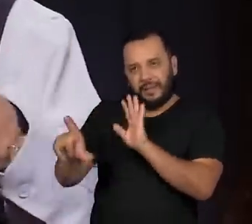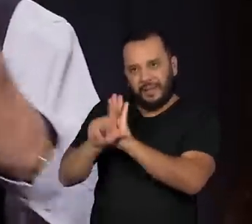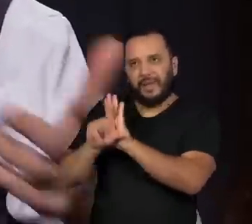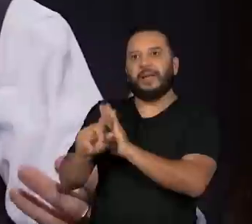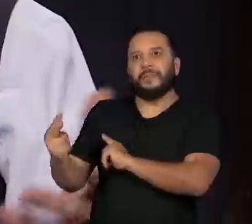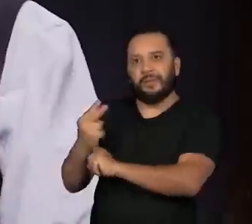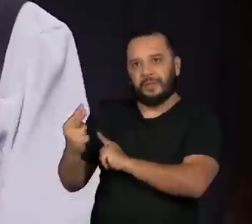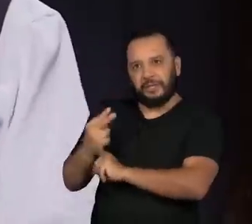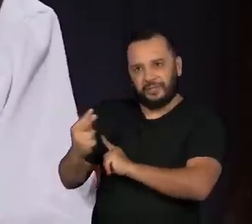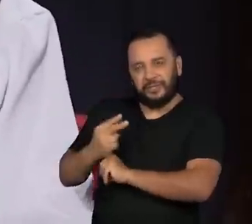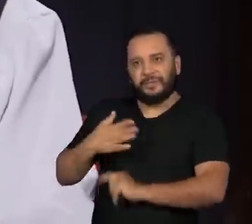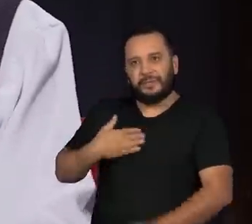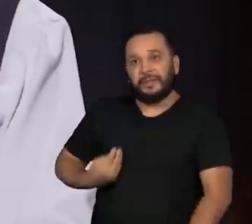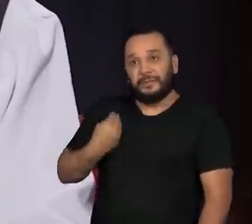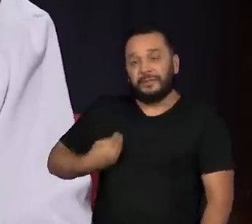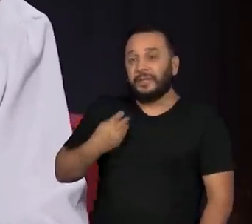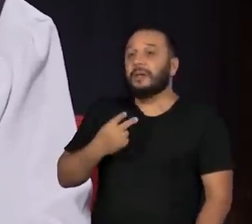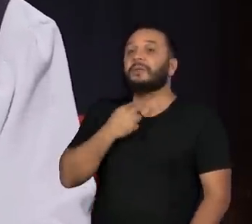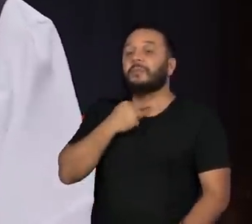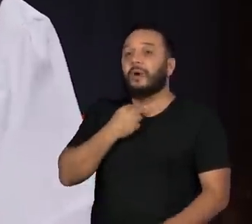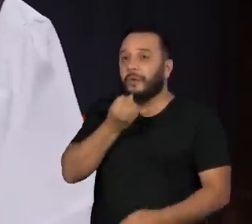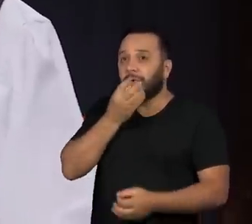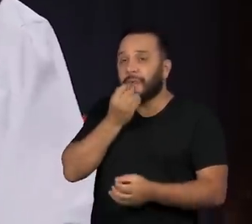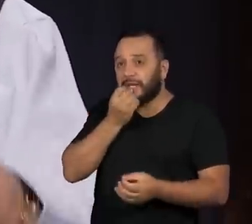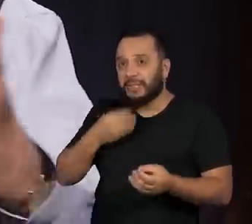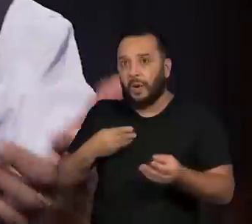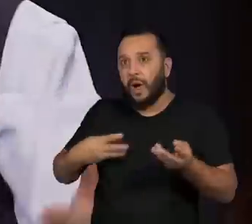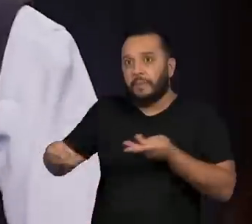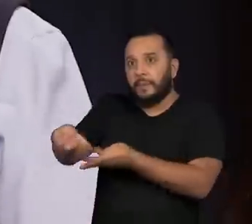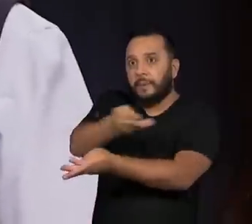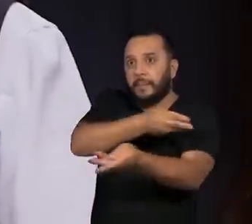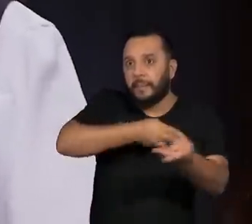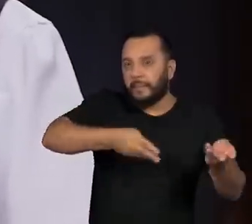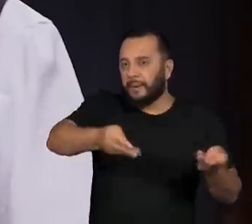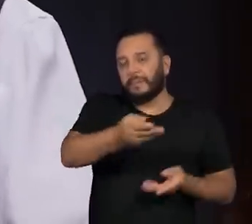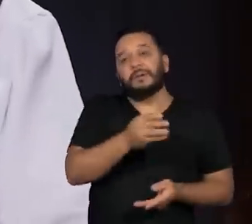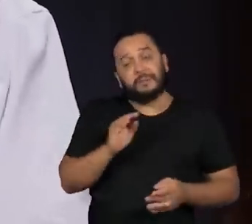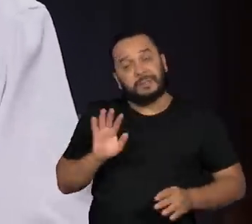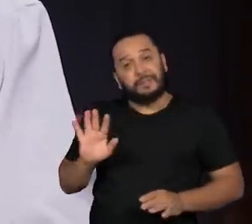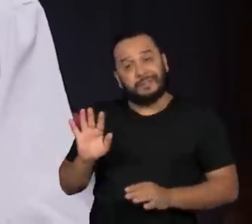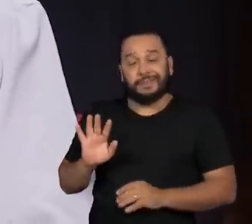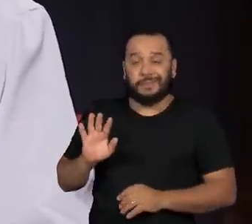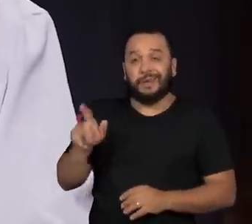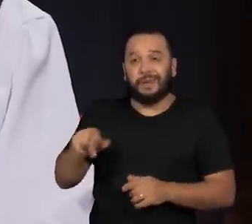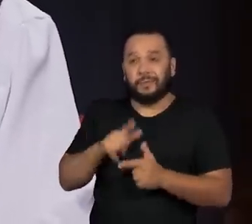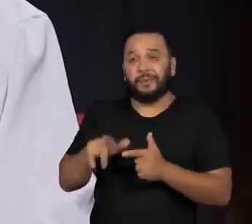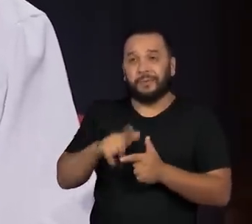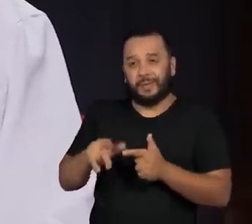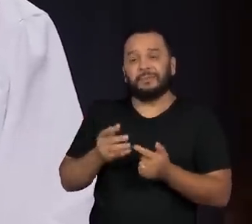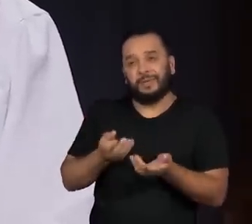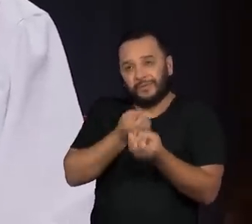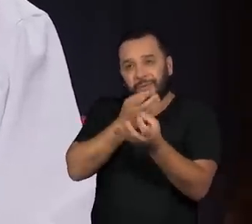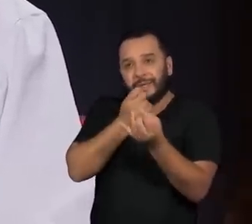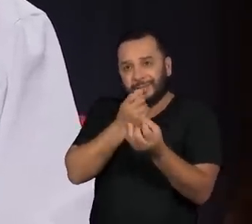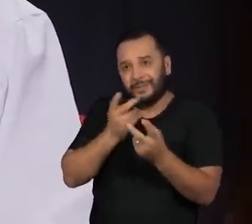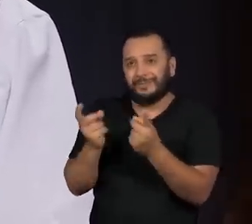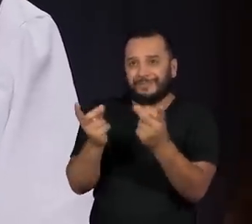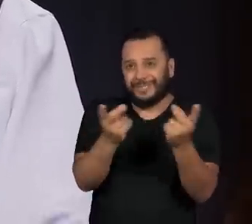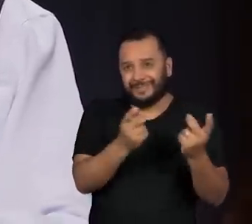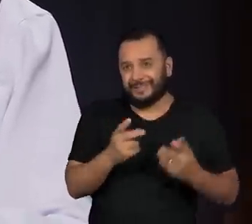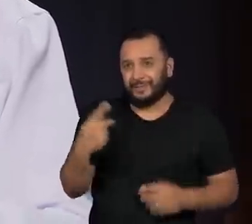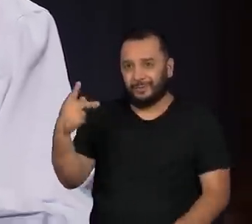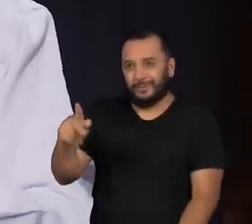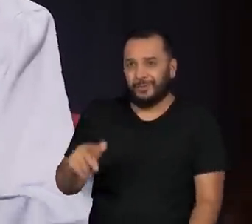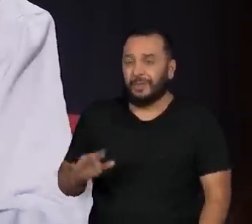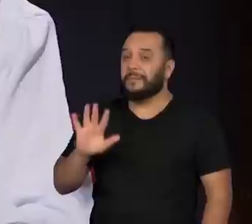transmitem não transitem de um lado para o outro e esse é certamente Um dos problemas mas os problemas maiores que eu vejo são esse esse